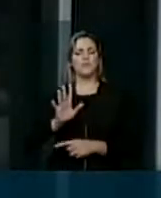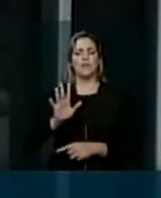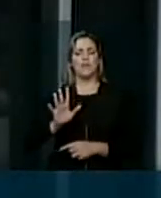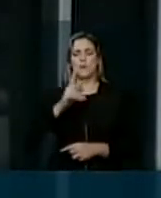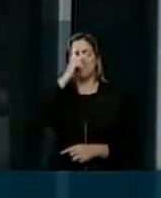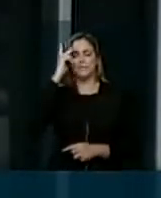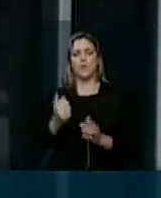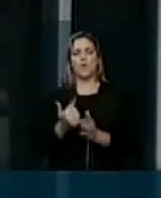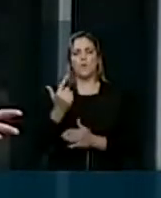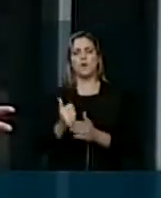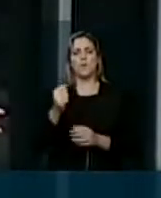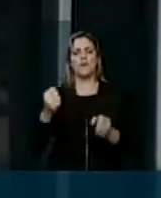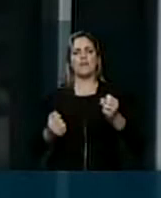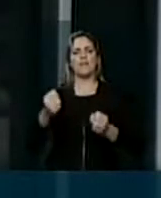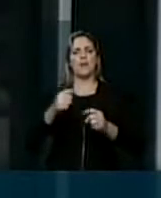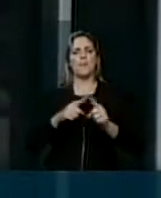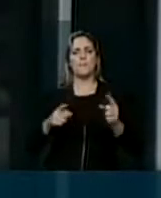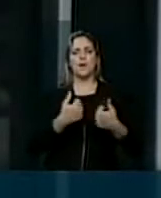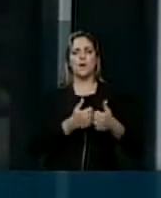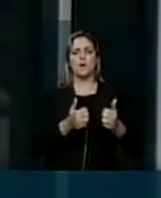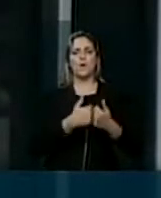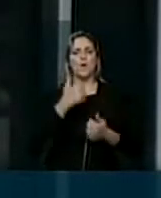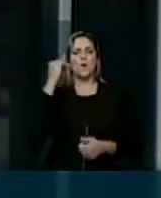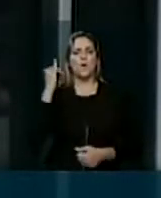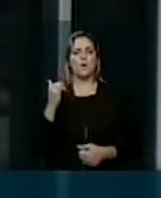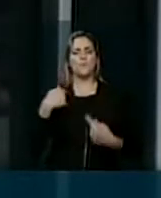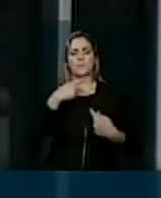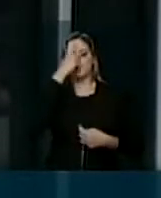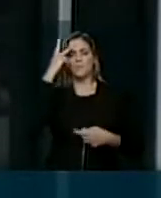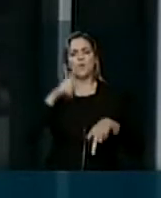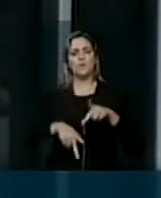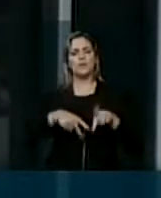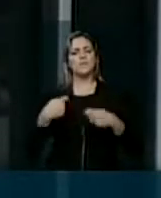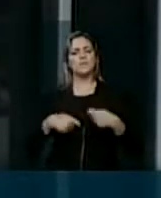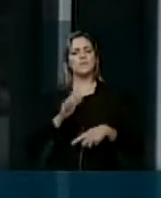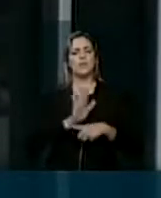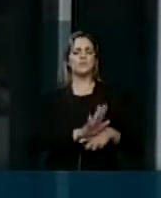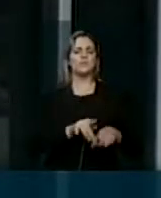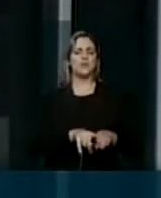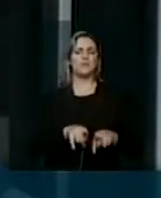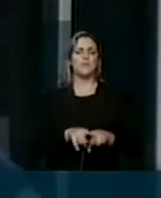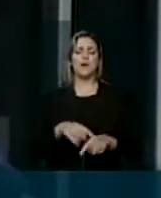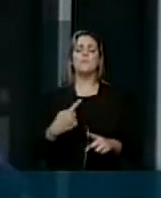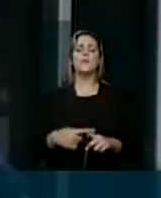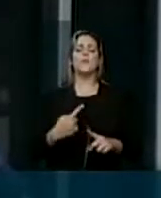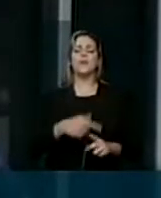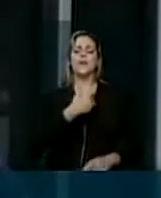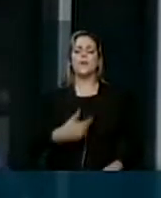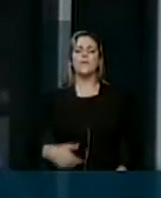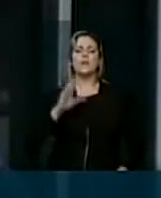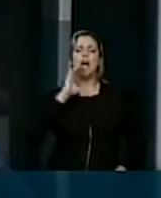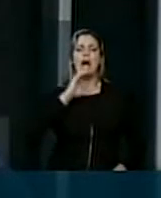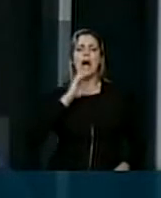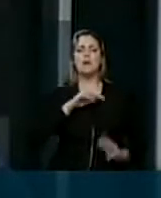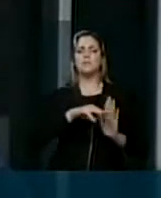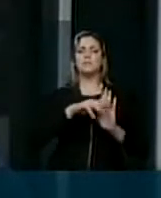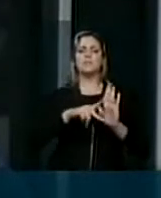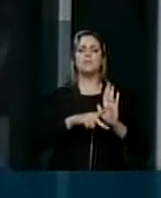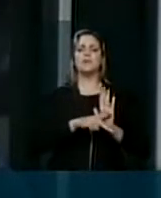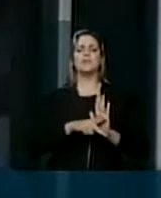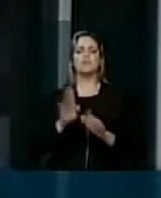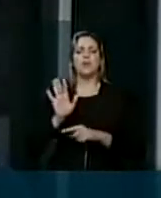equipe do governo possa enfrentar um dos temas mais complicados que hoje nós temos no Brasil, que